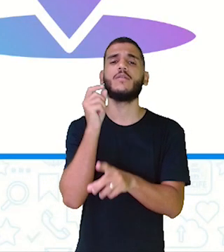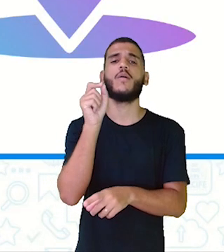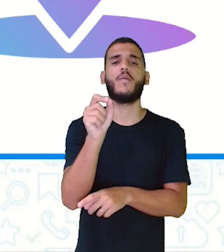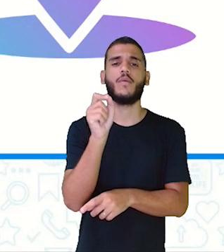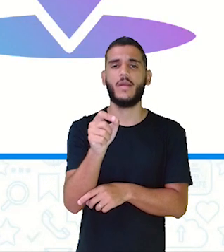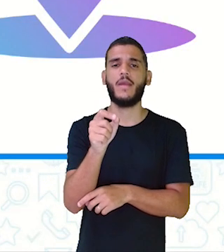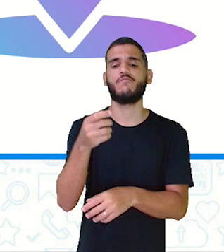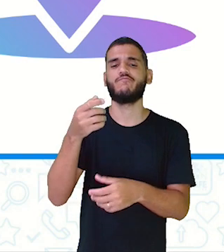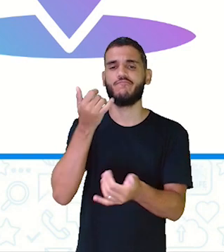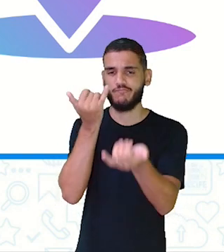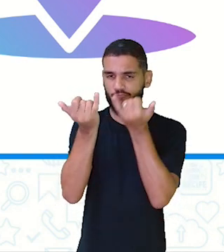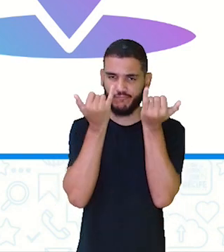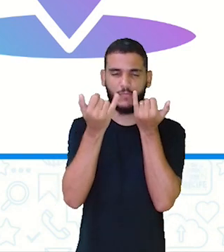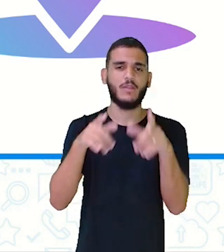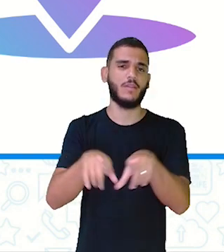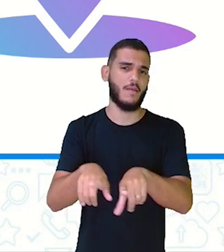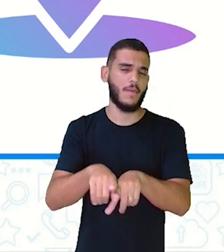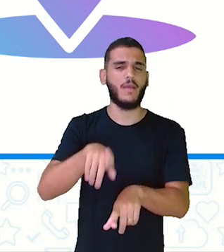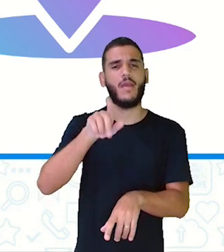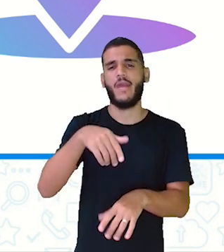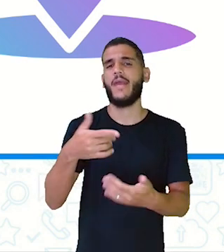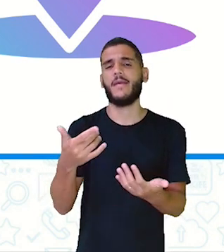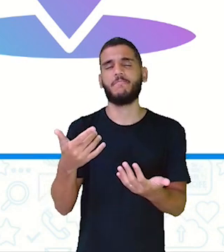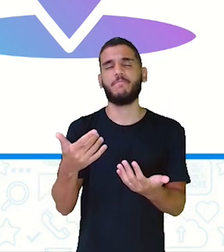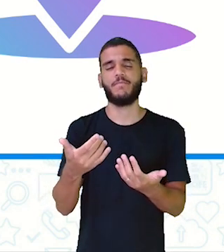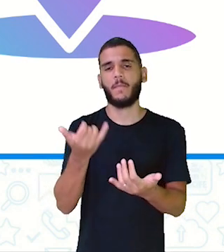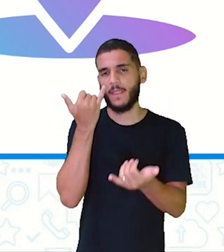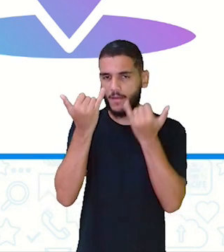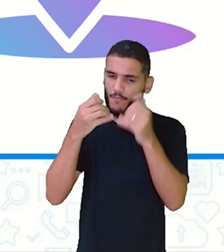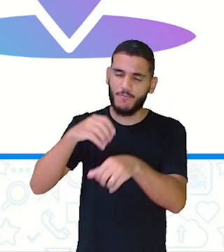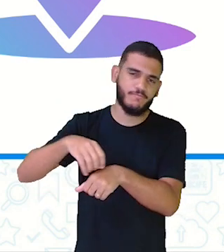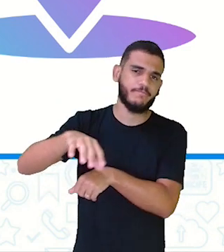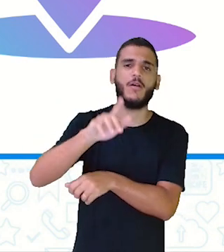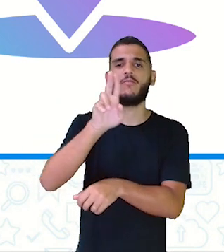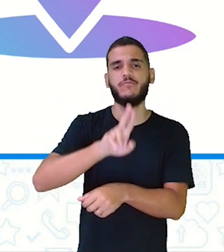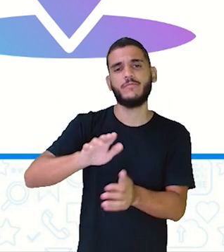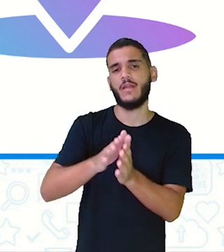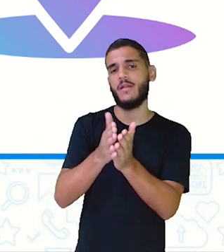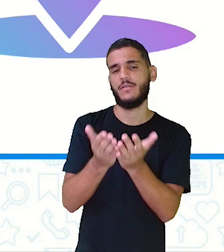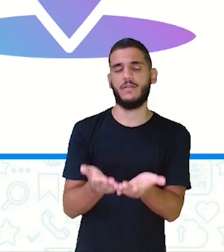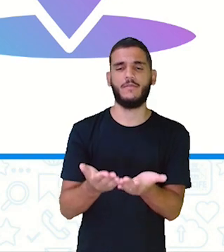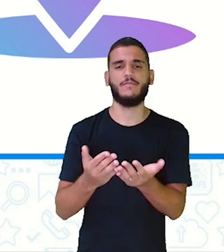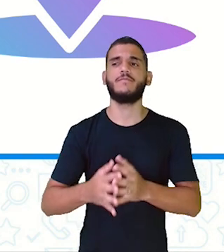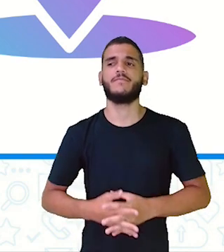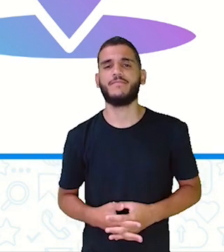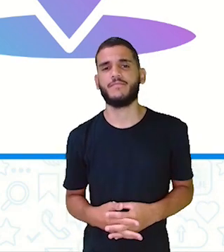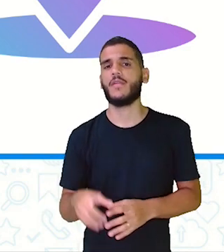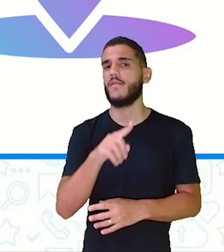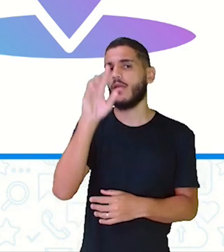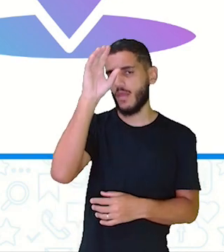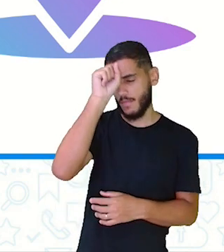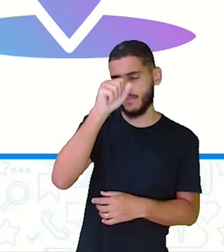os veículos de informação. São também uma forma de você informar, é através dos livros didáticos que você